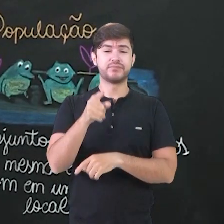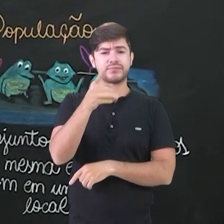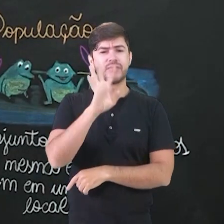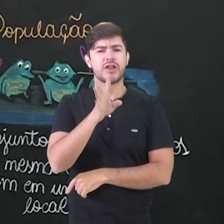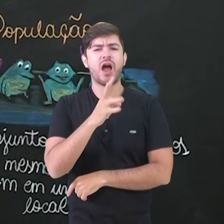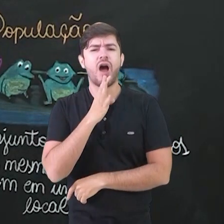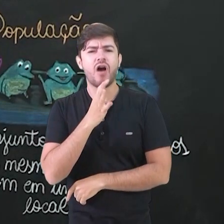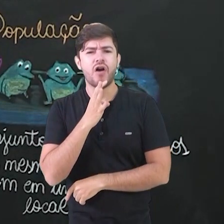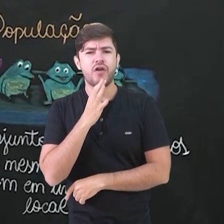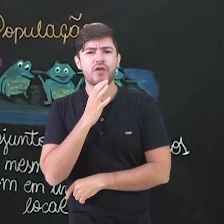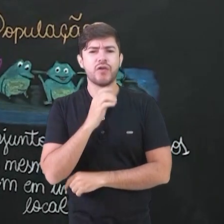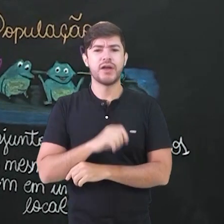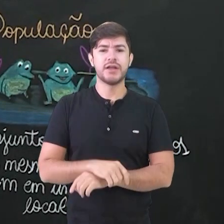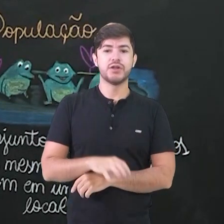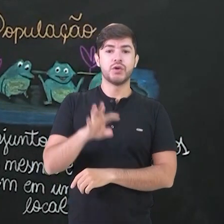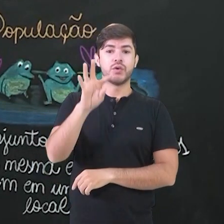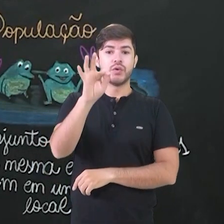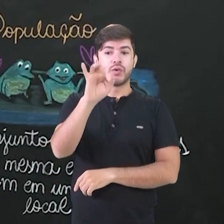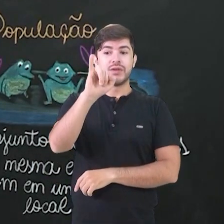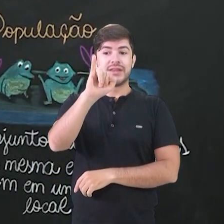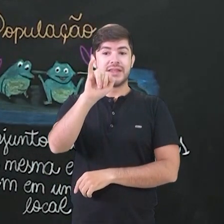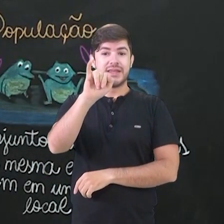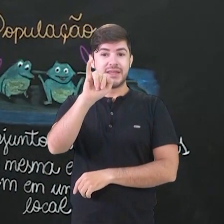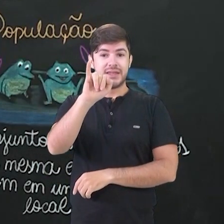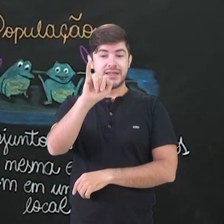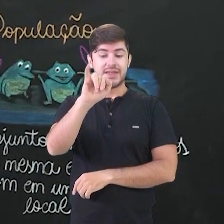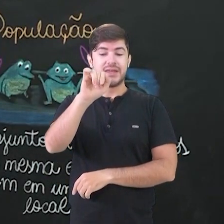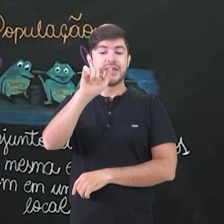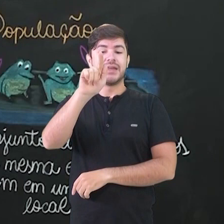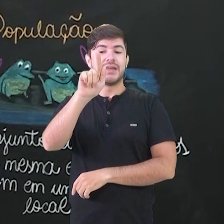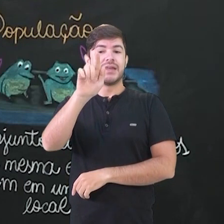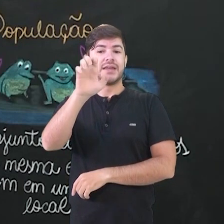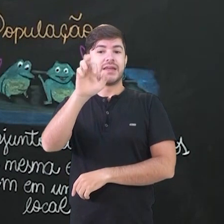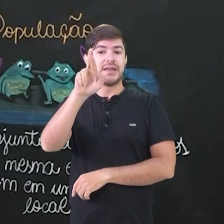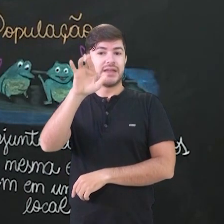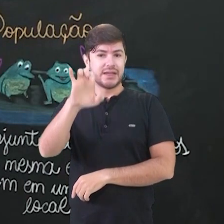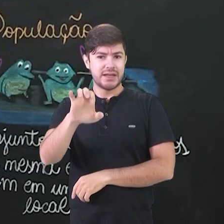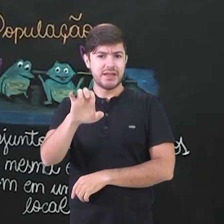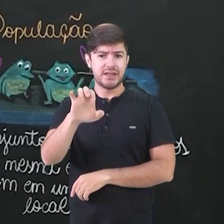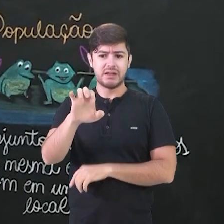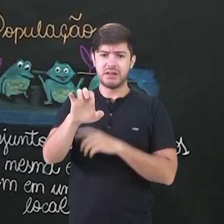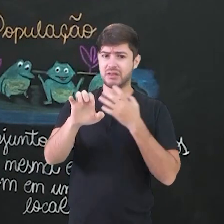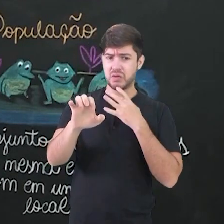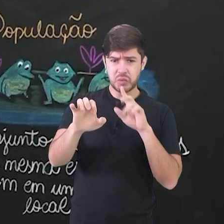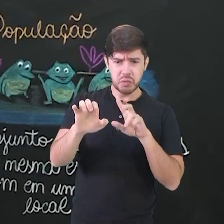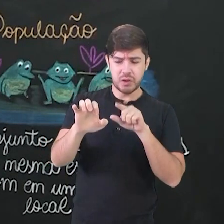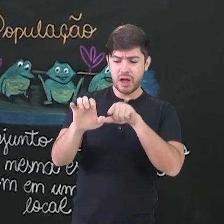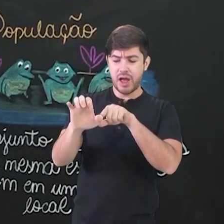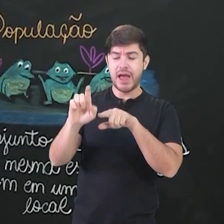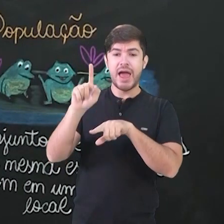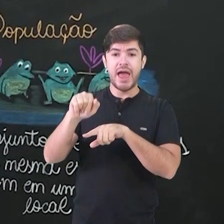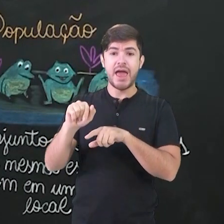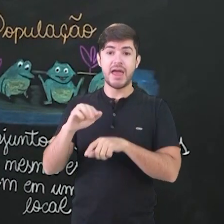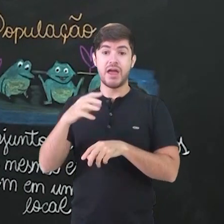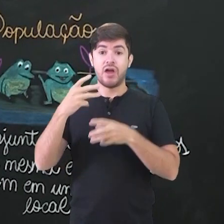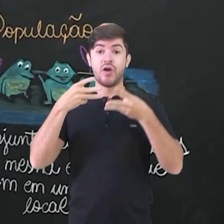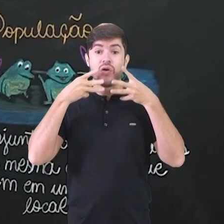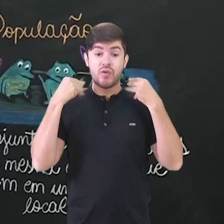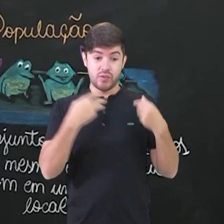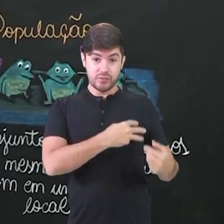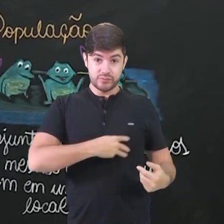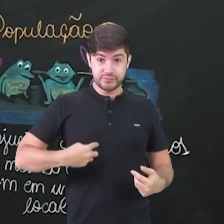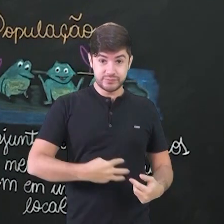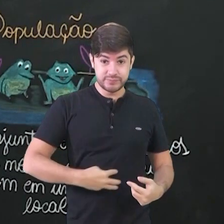ligre? Leão com tigre. Eu tenho espécies diferentes, mas que têm bastante semelhança genética. E eu formei um híbrido.